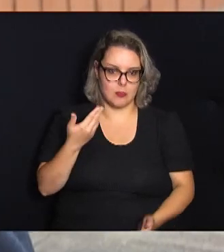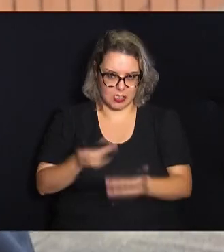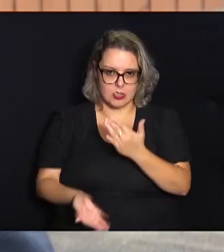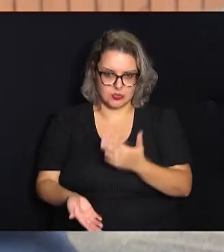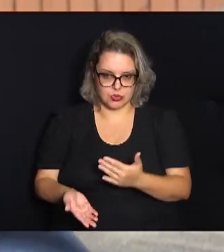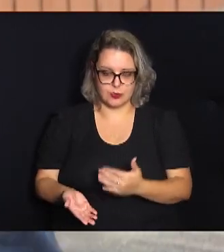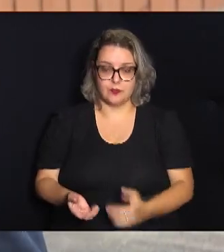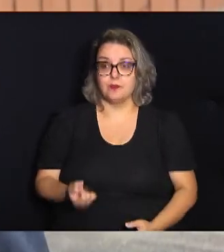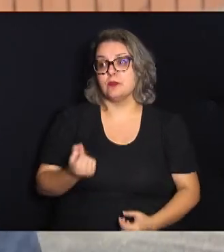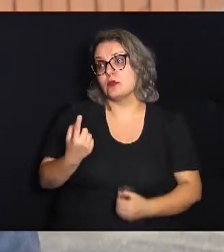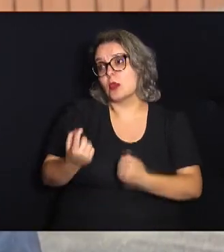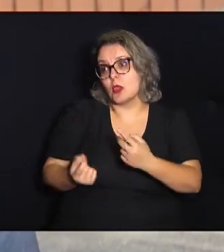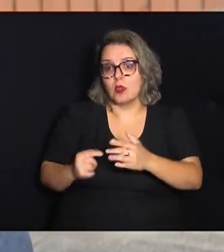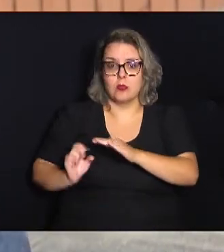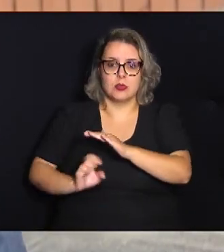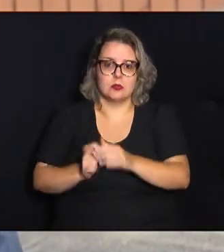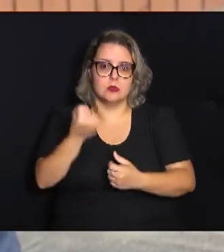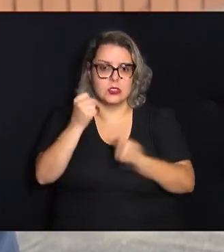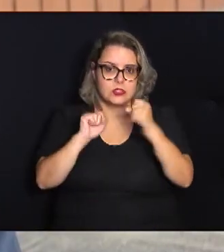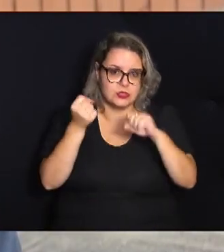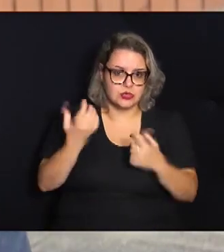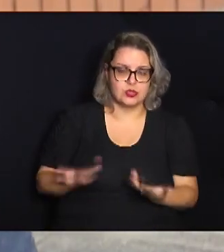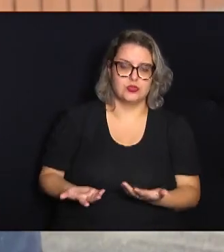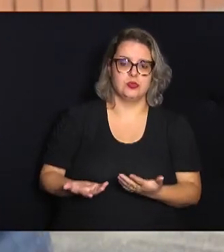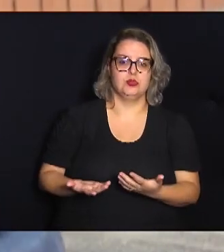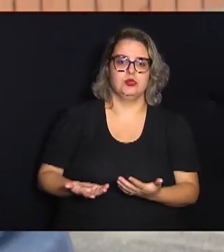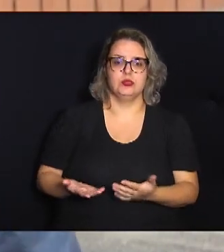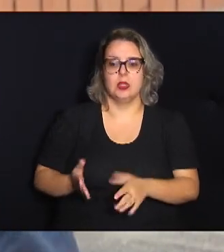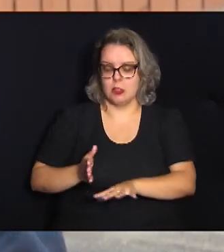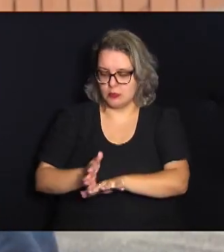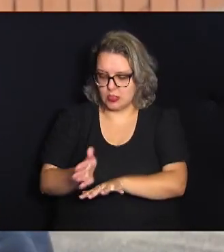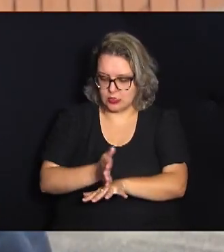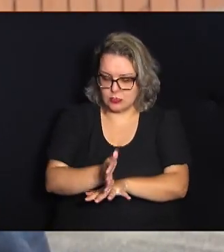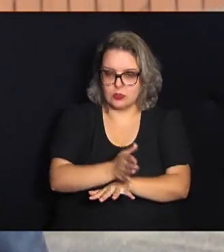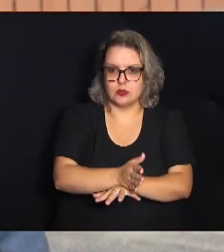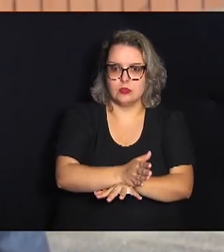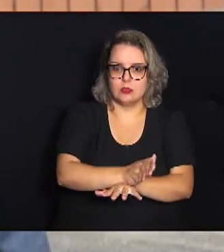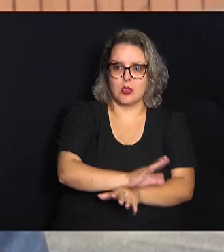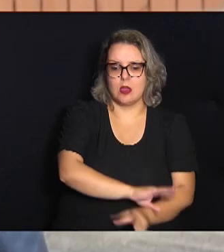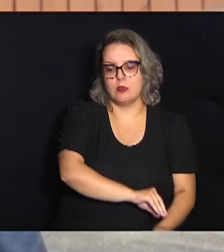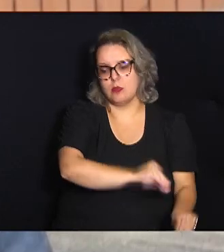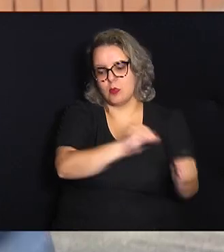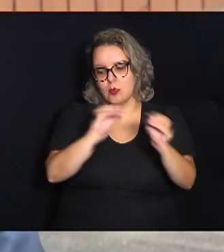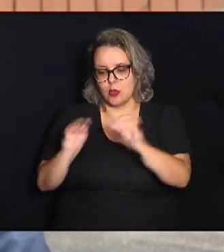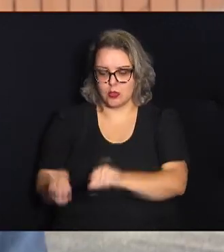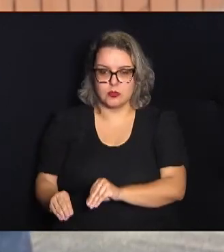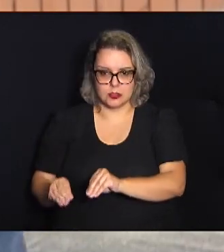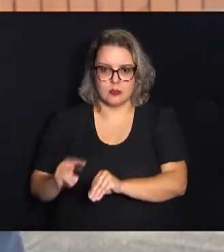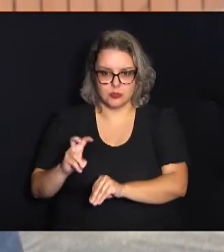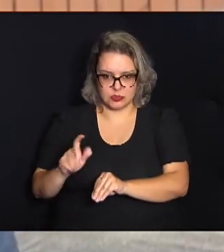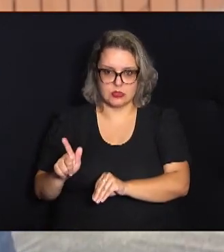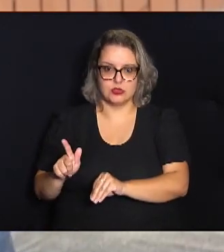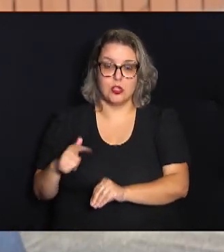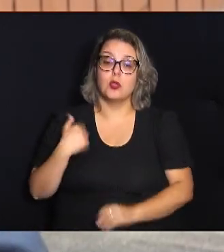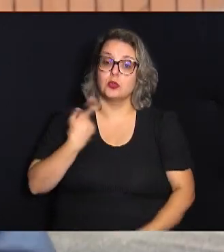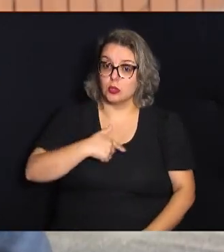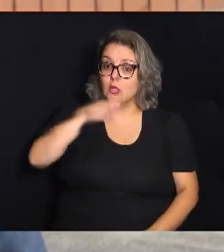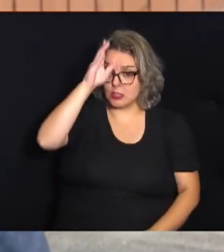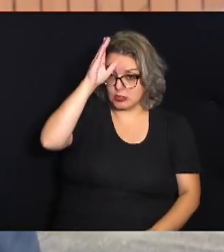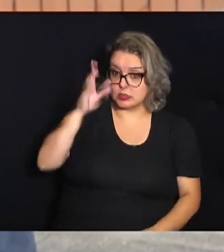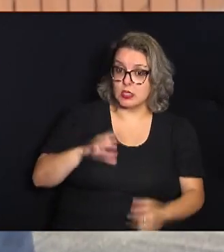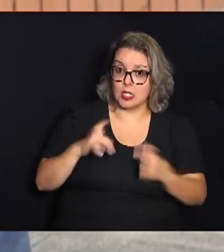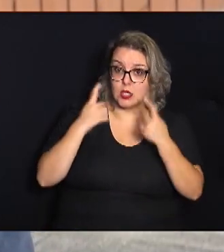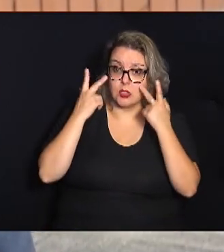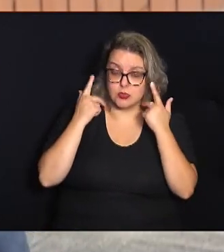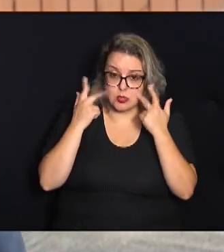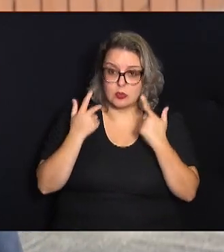algumas empresas, indústrias, segmentos migrarem para o 5G, o cidadão comum, nós cidadãos comuns, nós